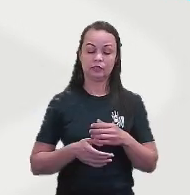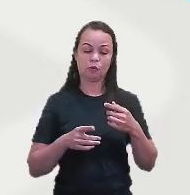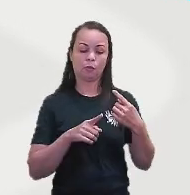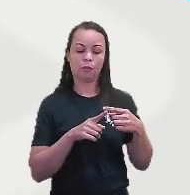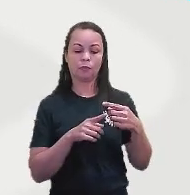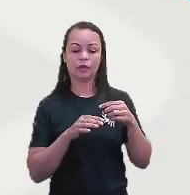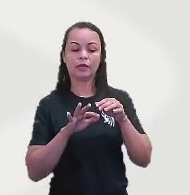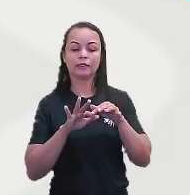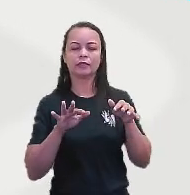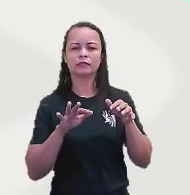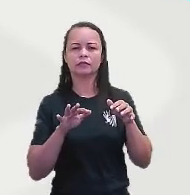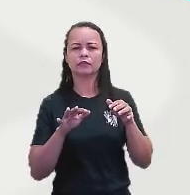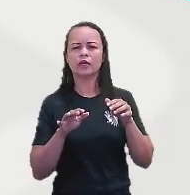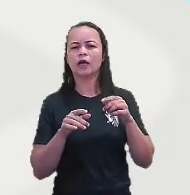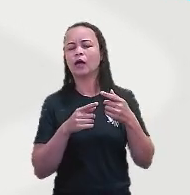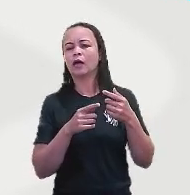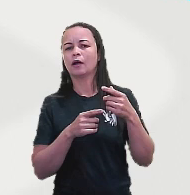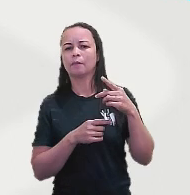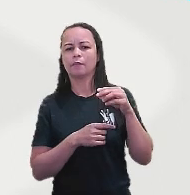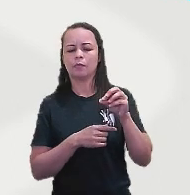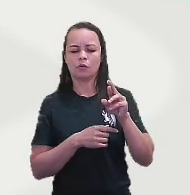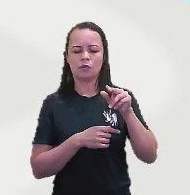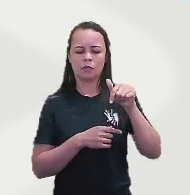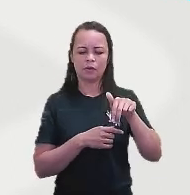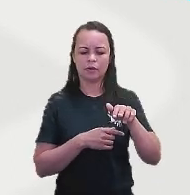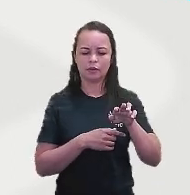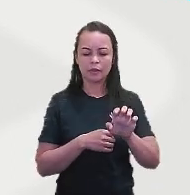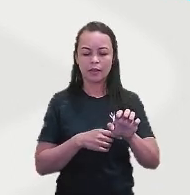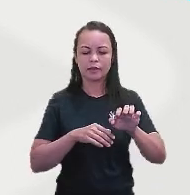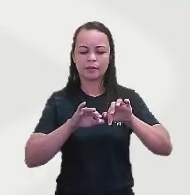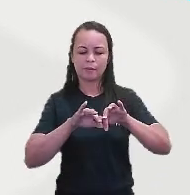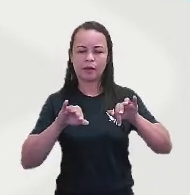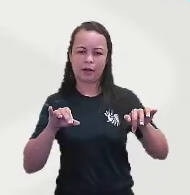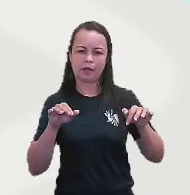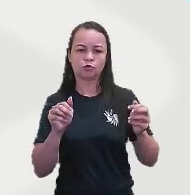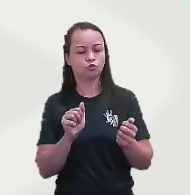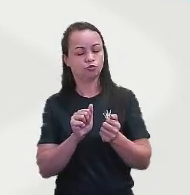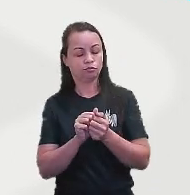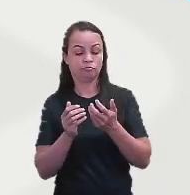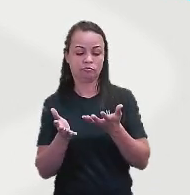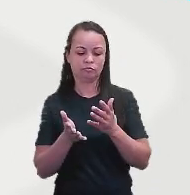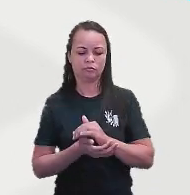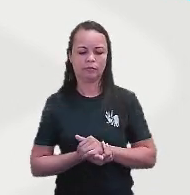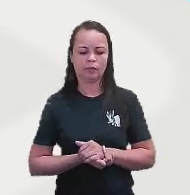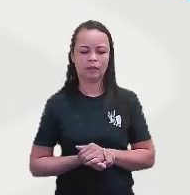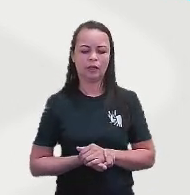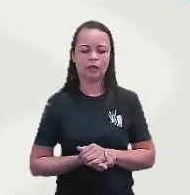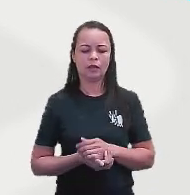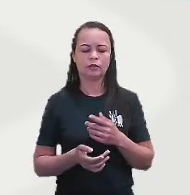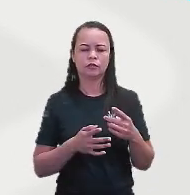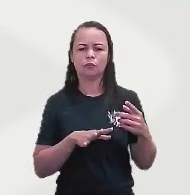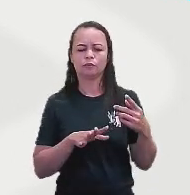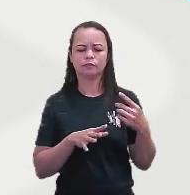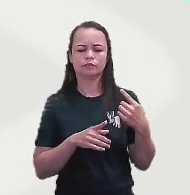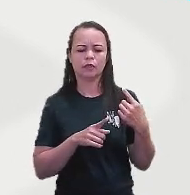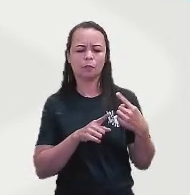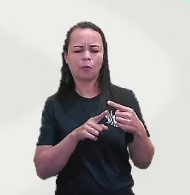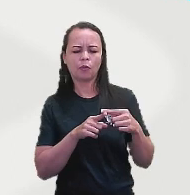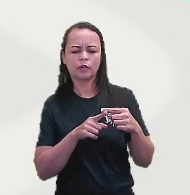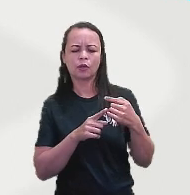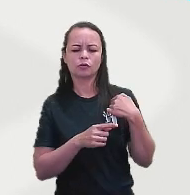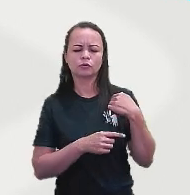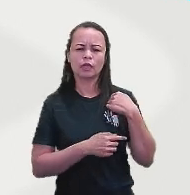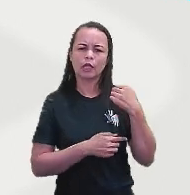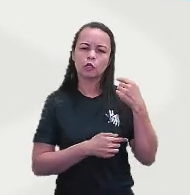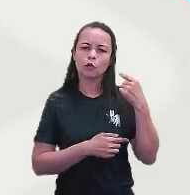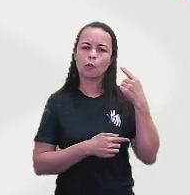quê? Temos aí a letra A e a B. Porque tem o meu ponto de vista. Então, ele está explicando, né? O porquê juntinho,